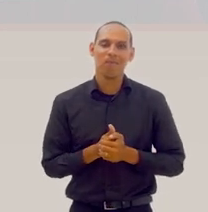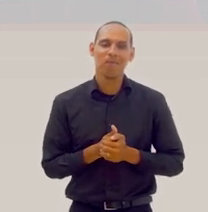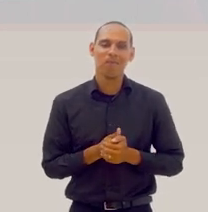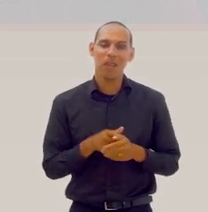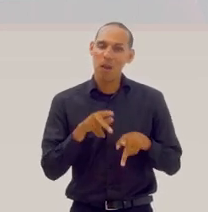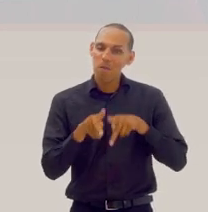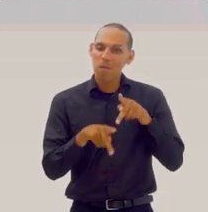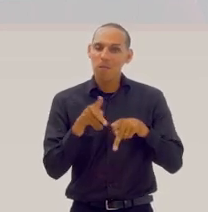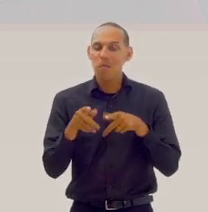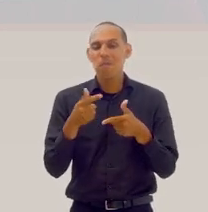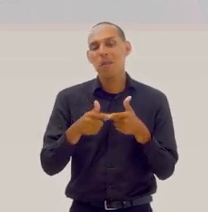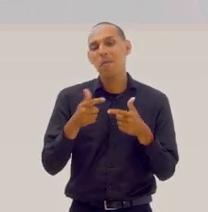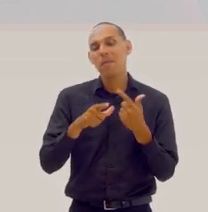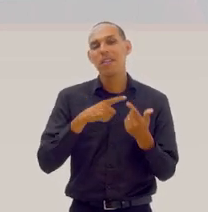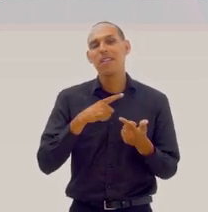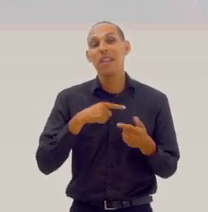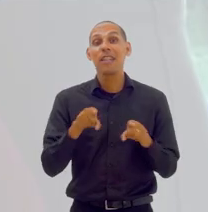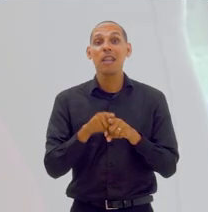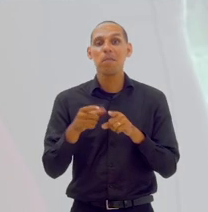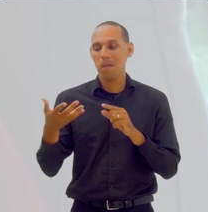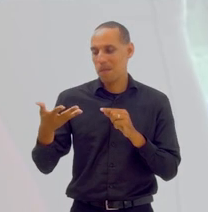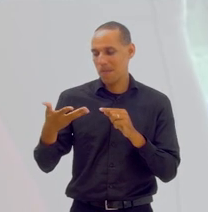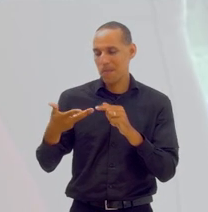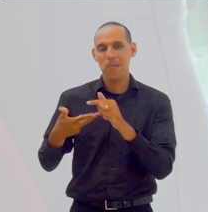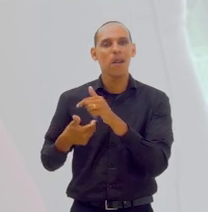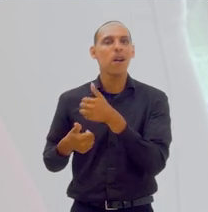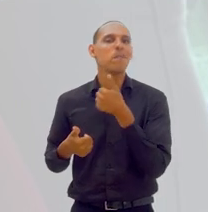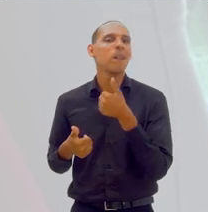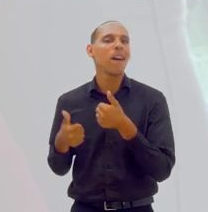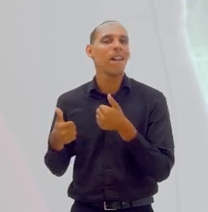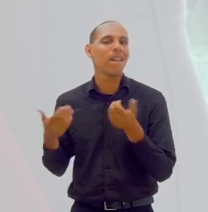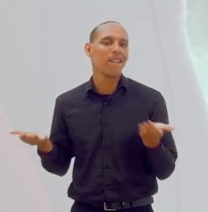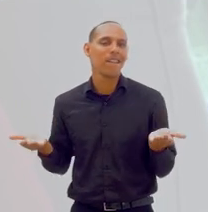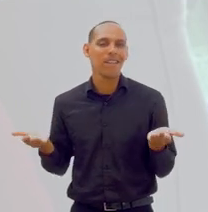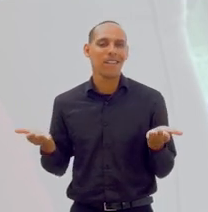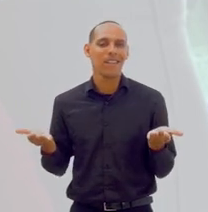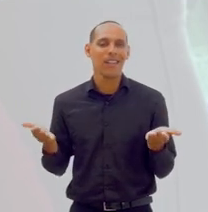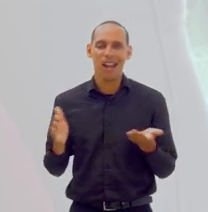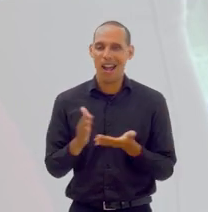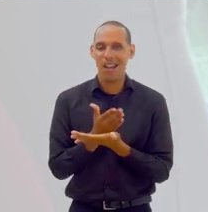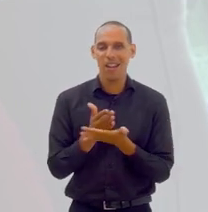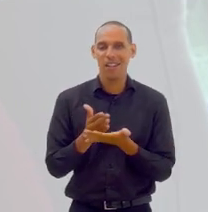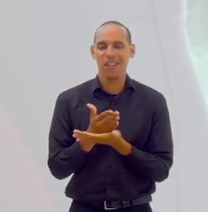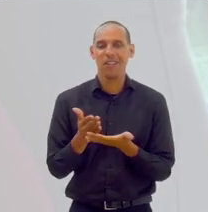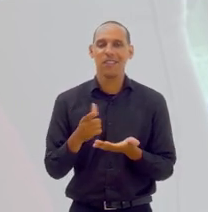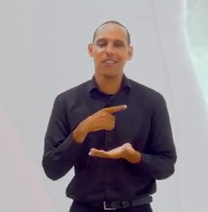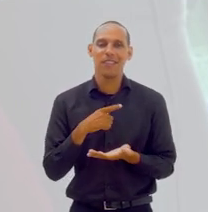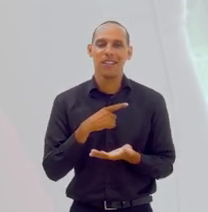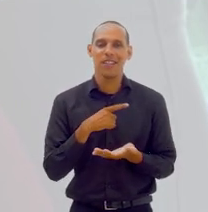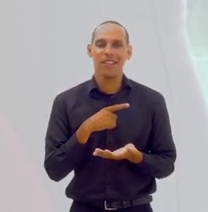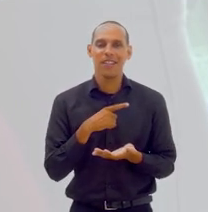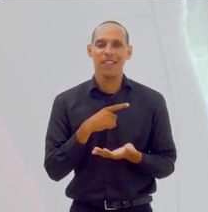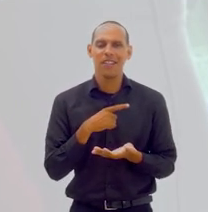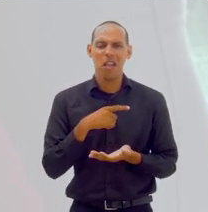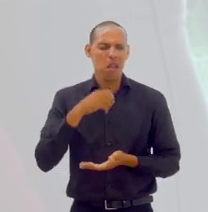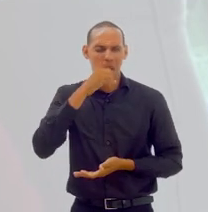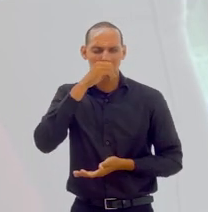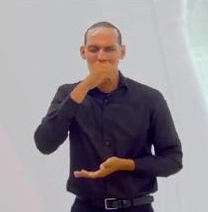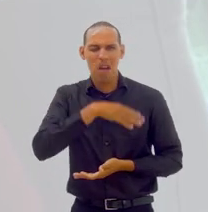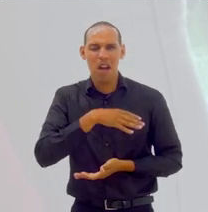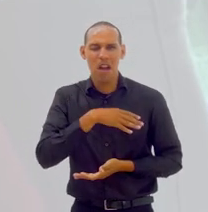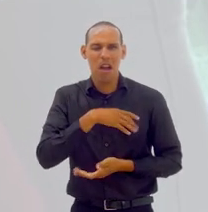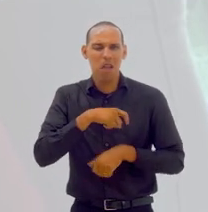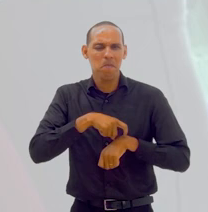Eles, problemas e qualidades. E se em alguns existia um exagero